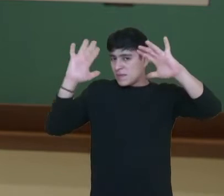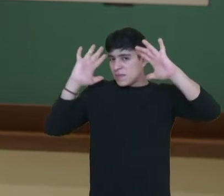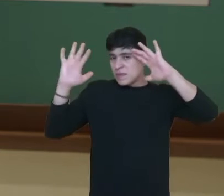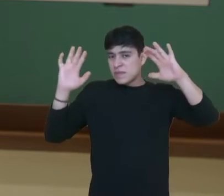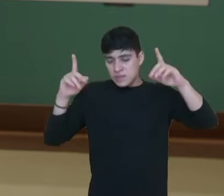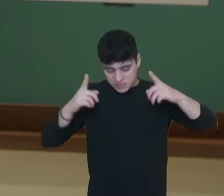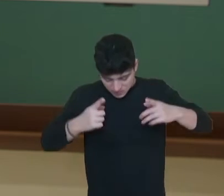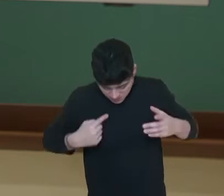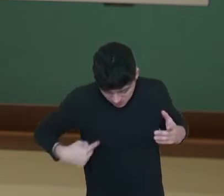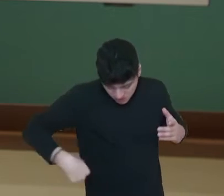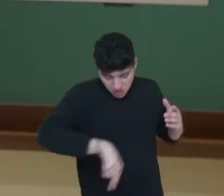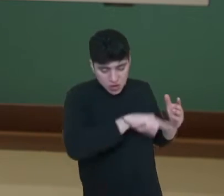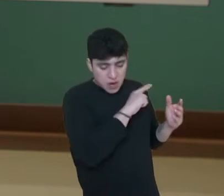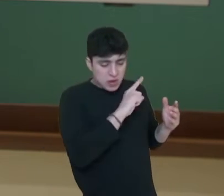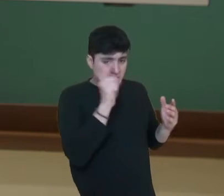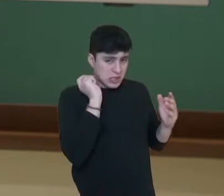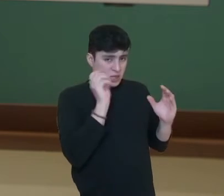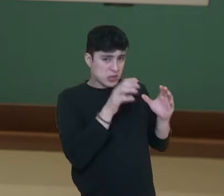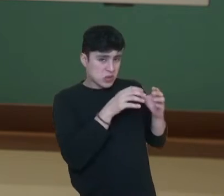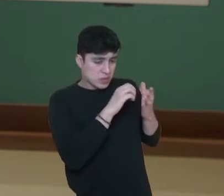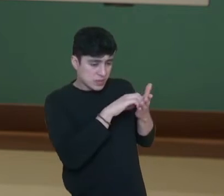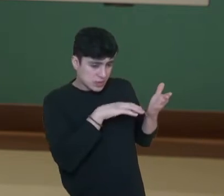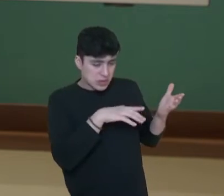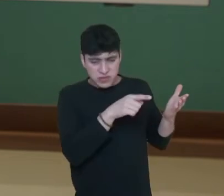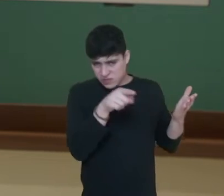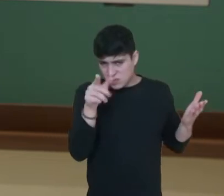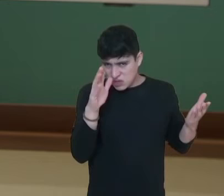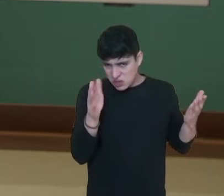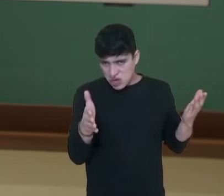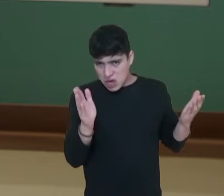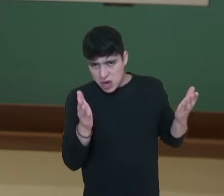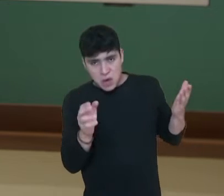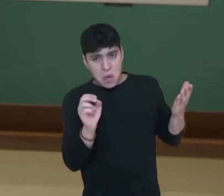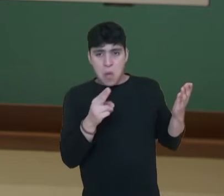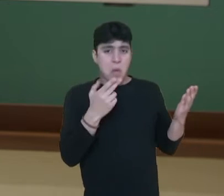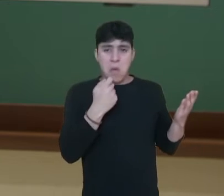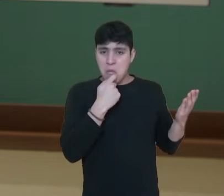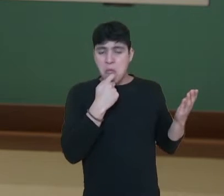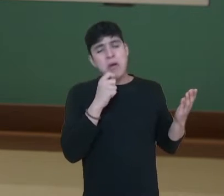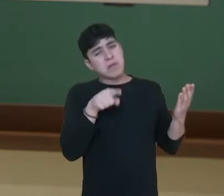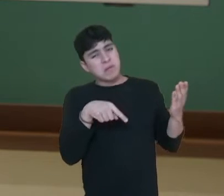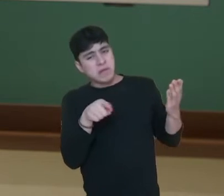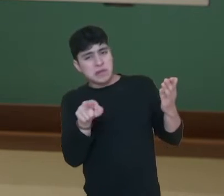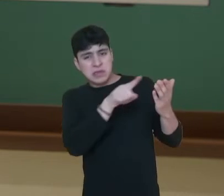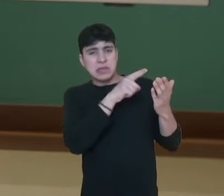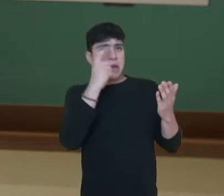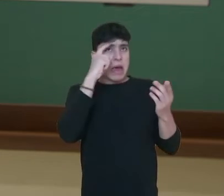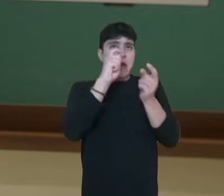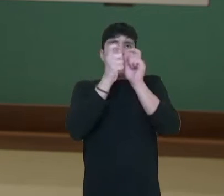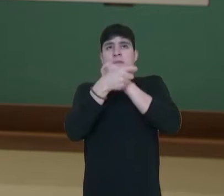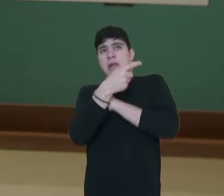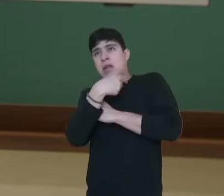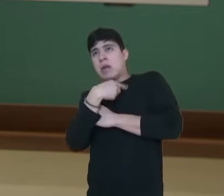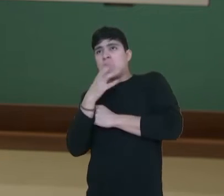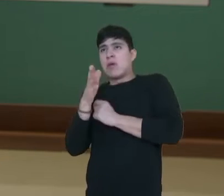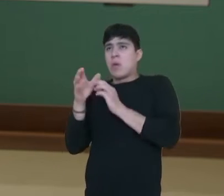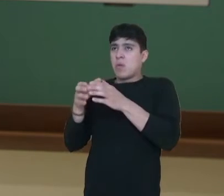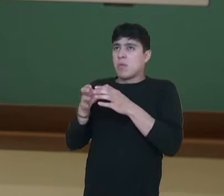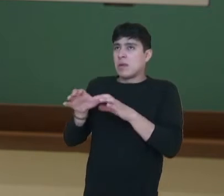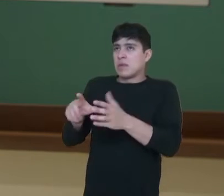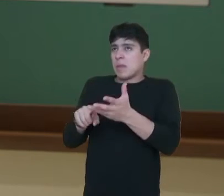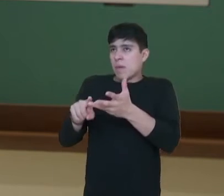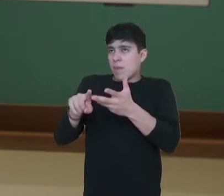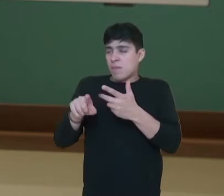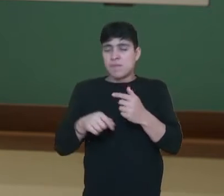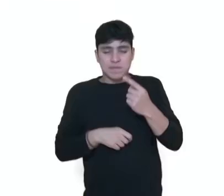nossa última atividade em grupo. Provavelmente vocês fizeram, se não, tentem adaptar aí. Então, nessa atividade, vamos